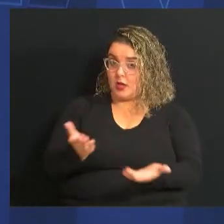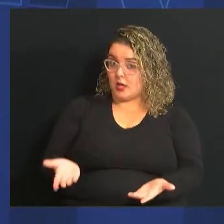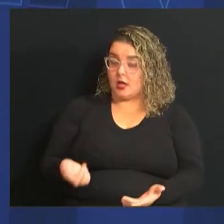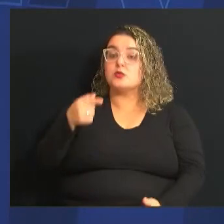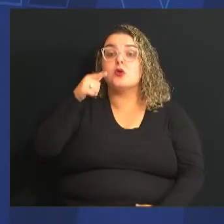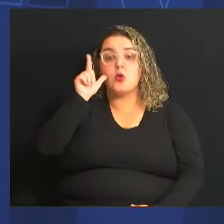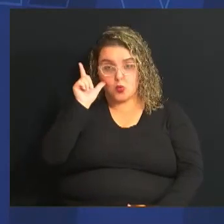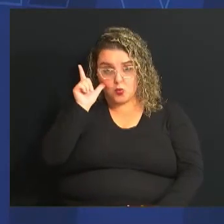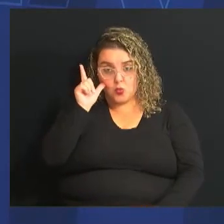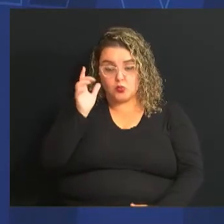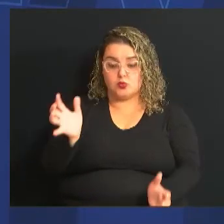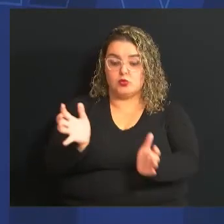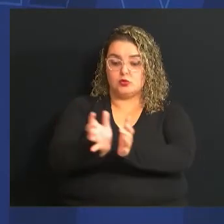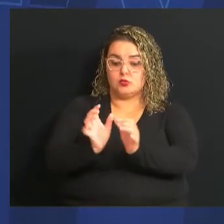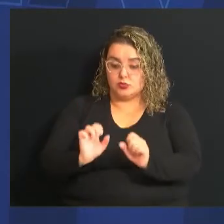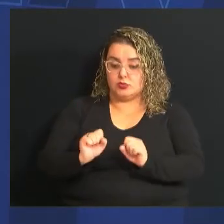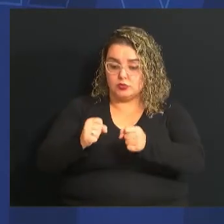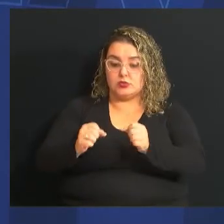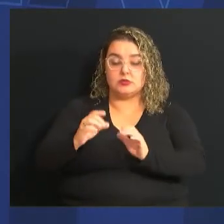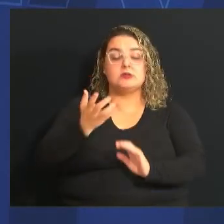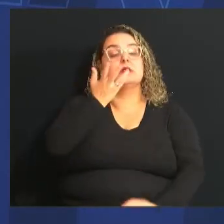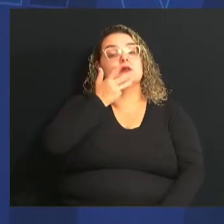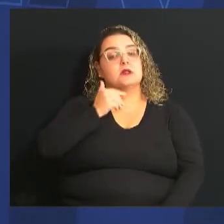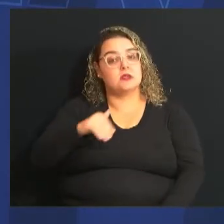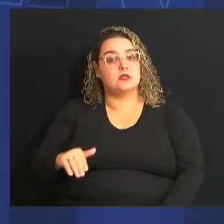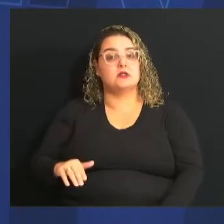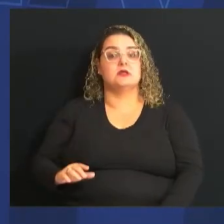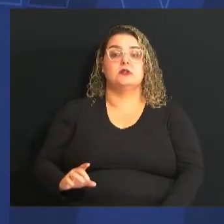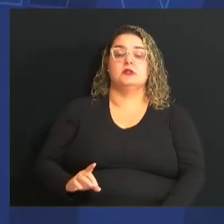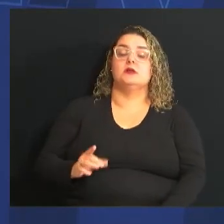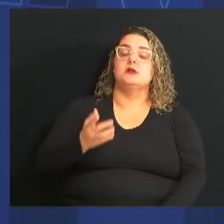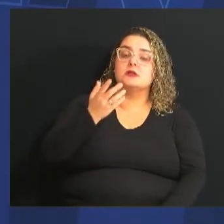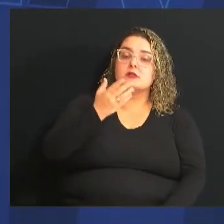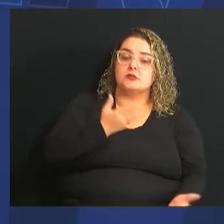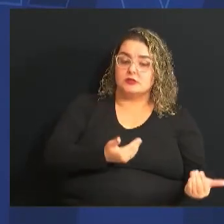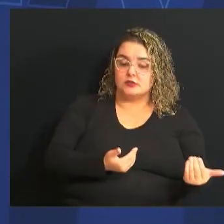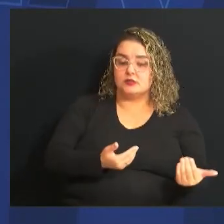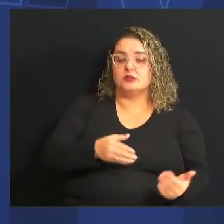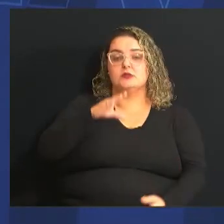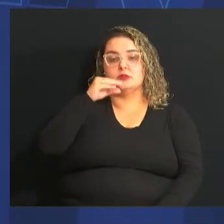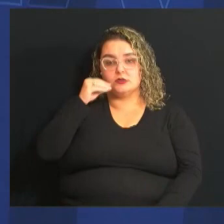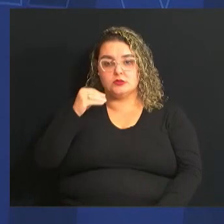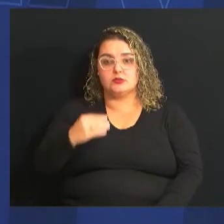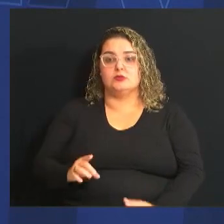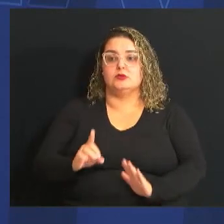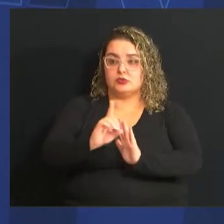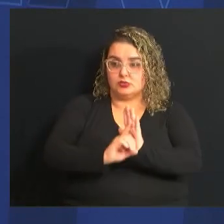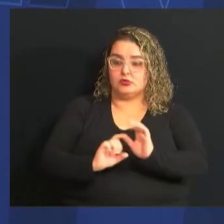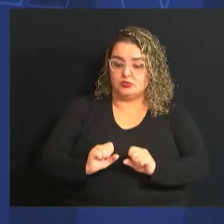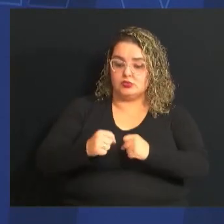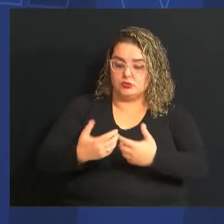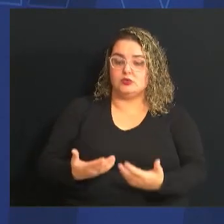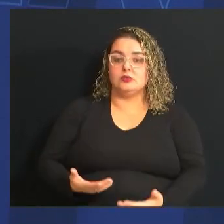uma modalidade hoje muito difundida em todo o planeta. E o Brasil tem sido um grande exemplo. O Brasil tem